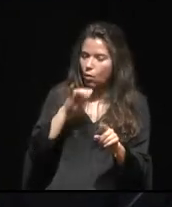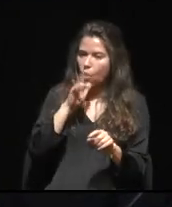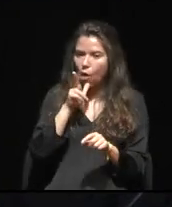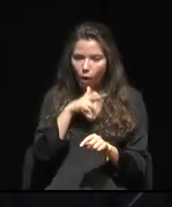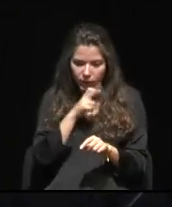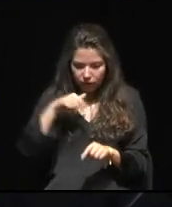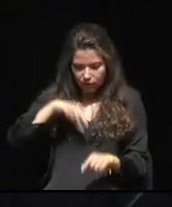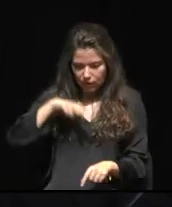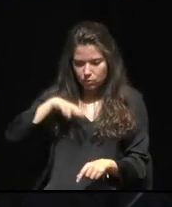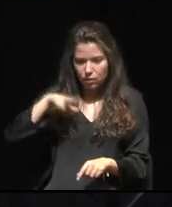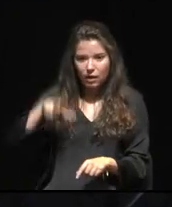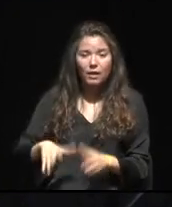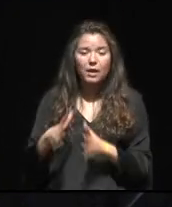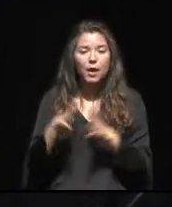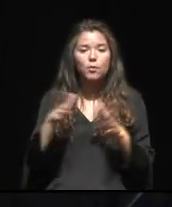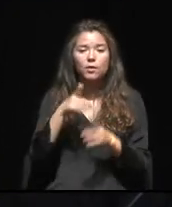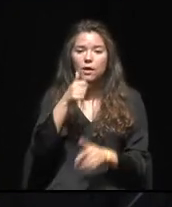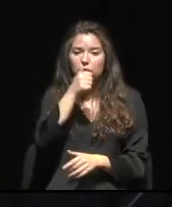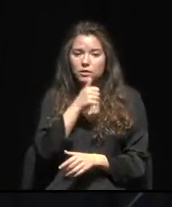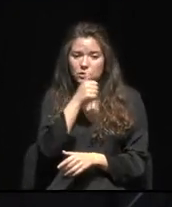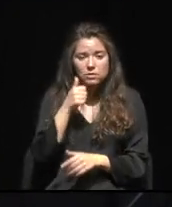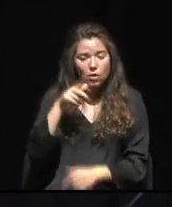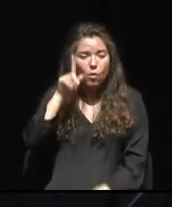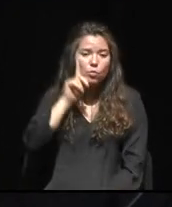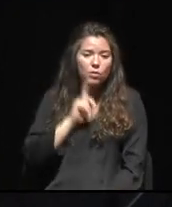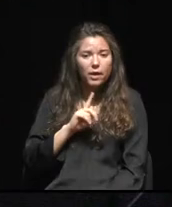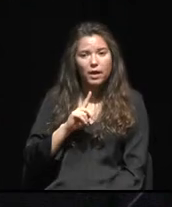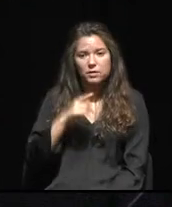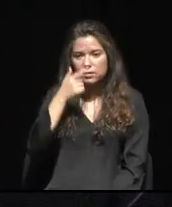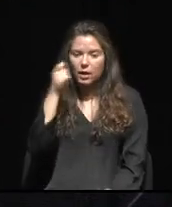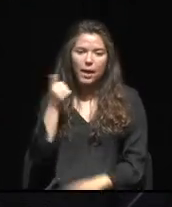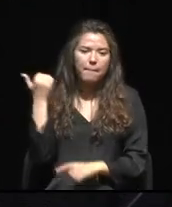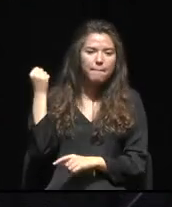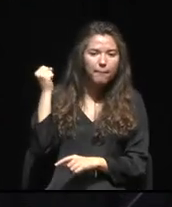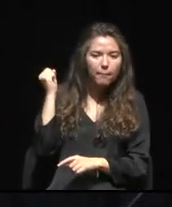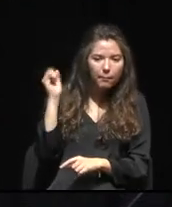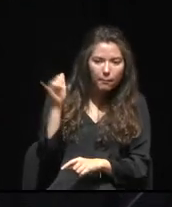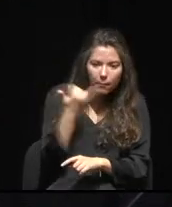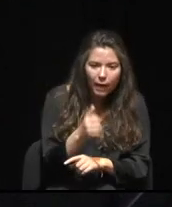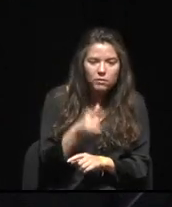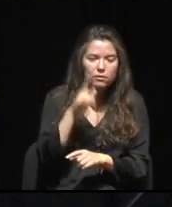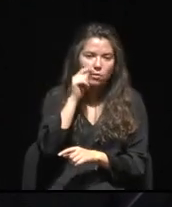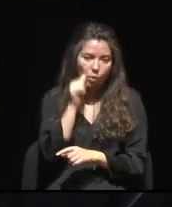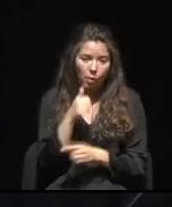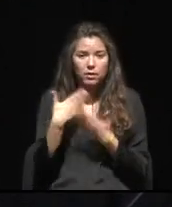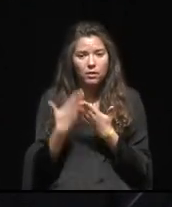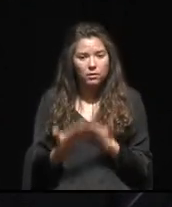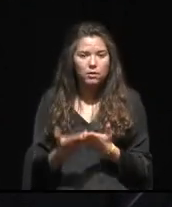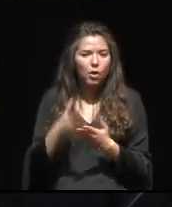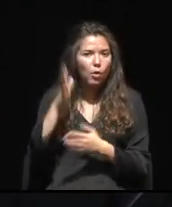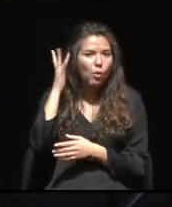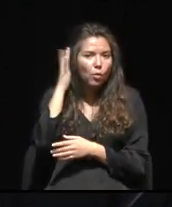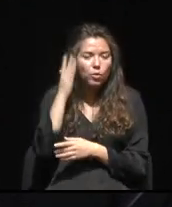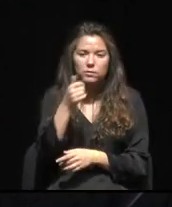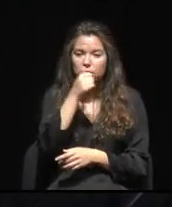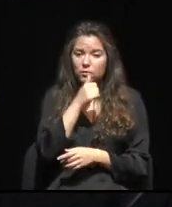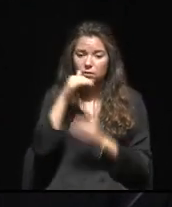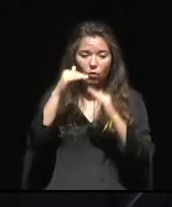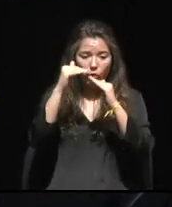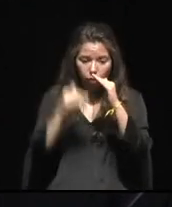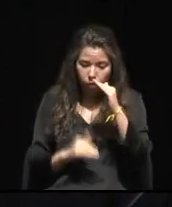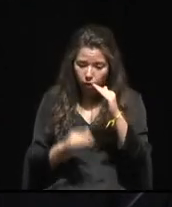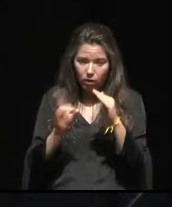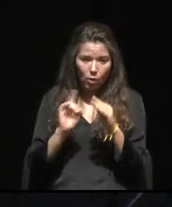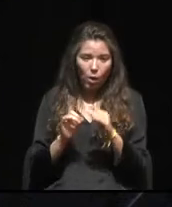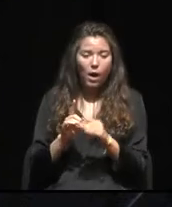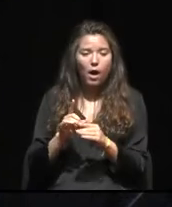país onde a maior parte das vítimas são mulheres e a maior parte dos agressores são homens e ano após ano o número de vítimas não reduz os números